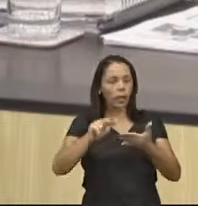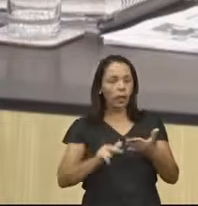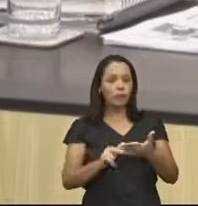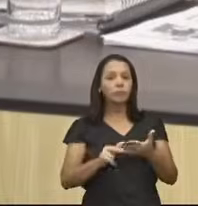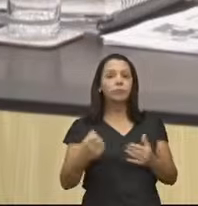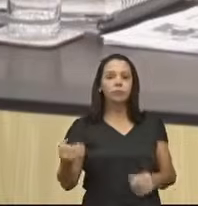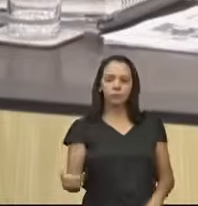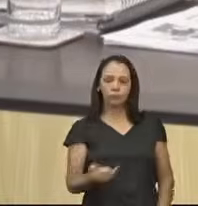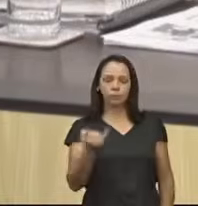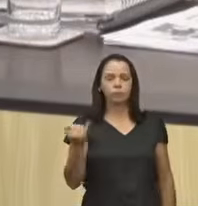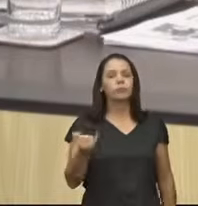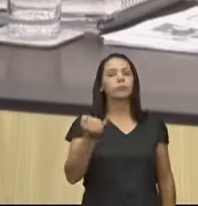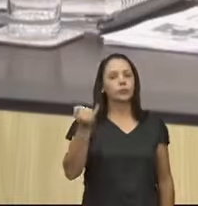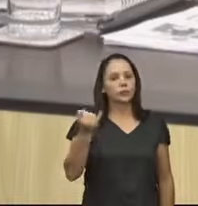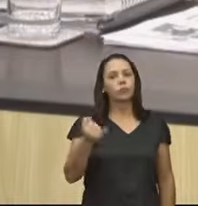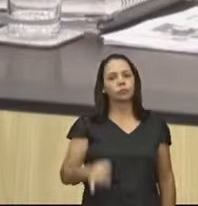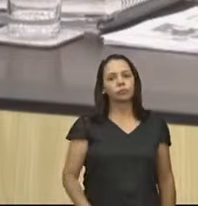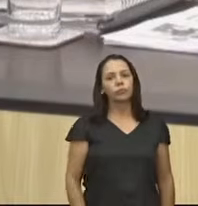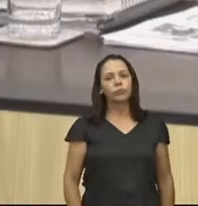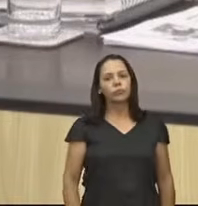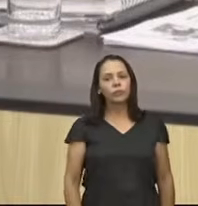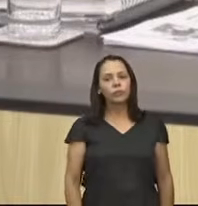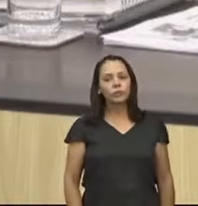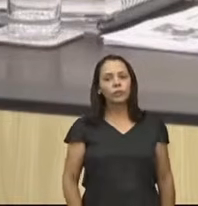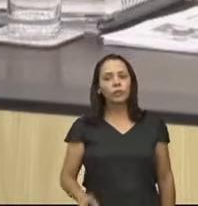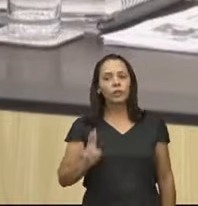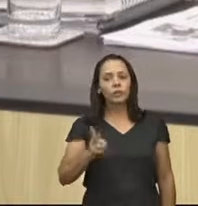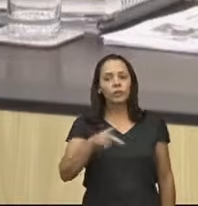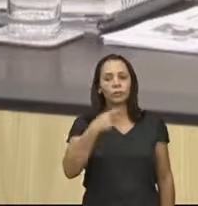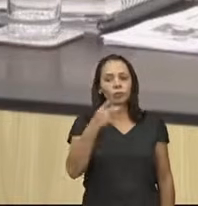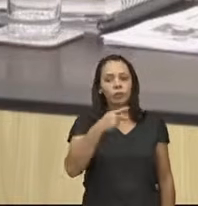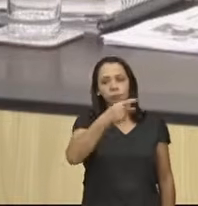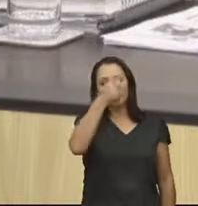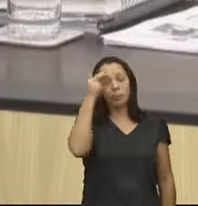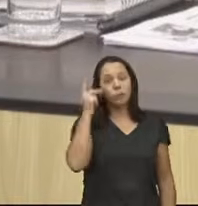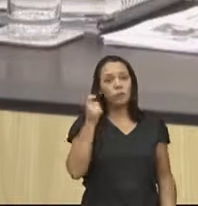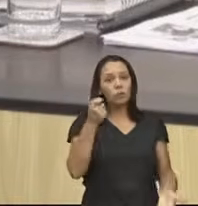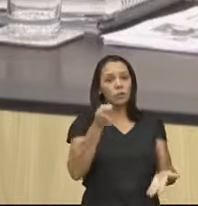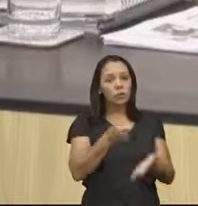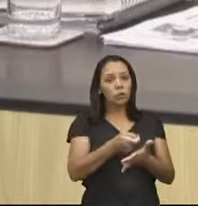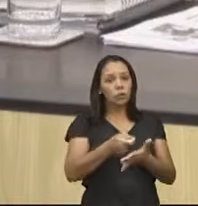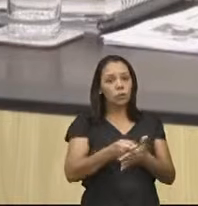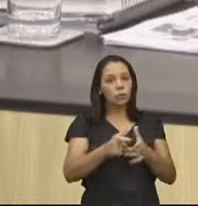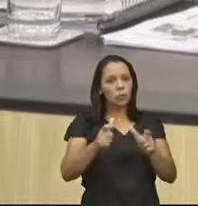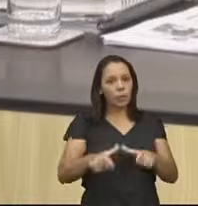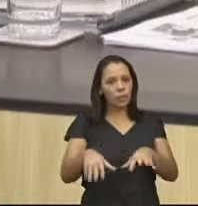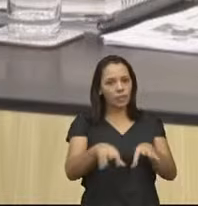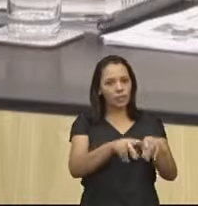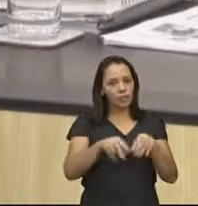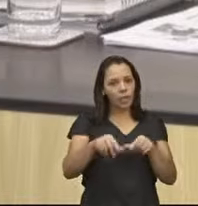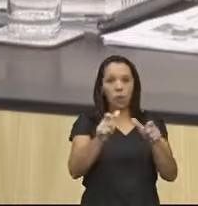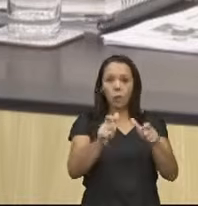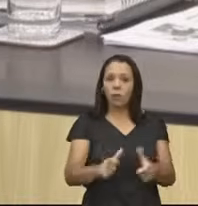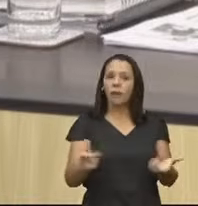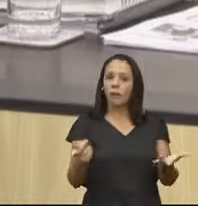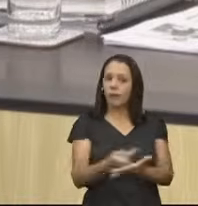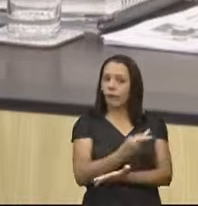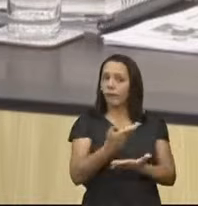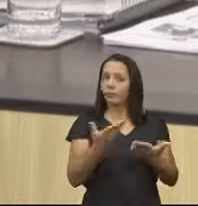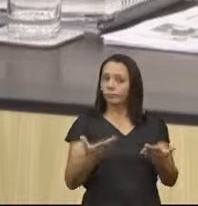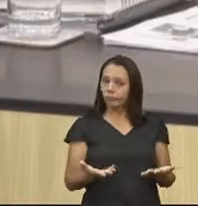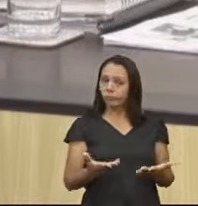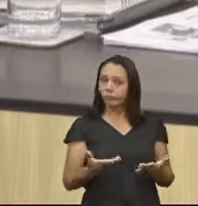eu sempre falo, principalmente para aquelas pessoas que estão aí comprando terras irregulares, como é importante a busca